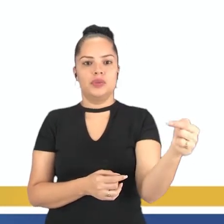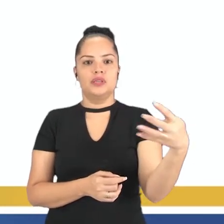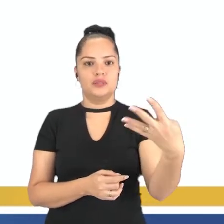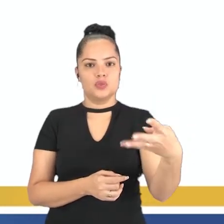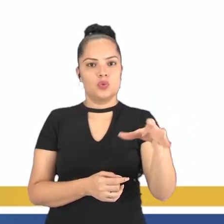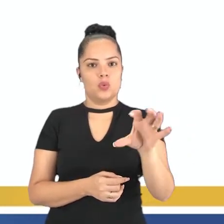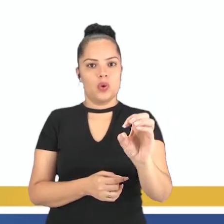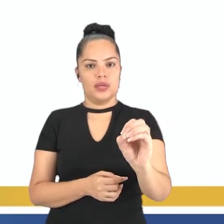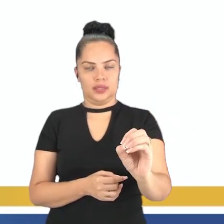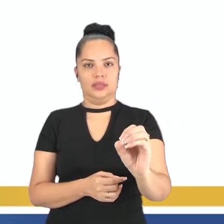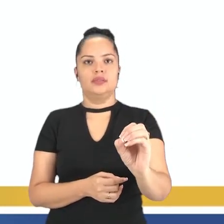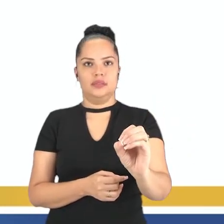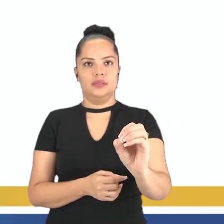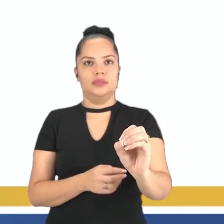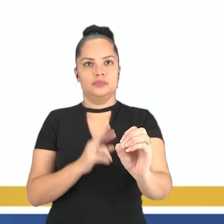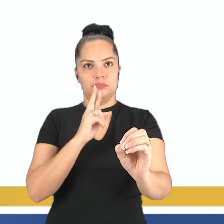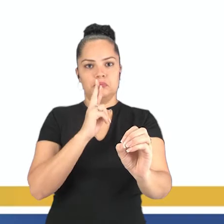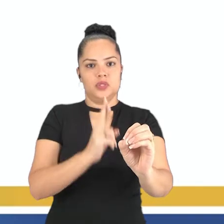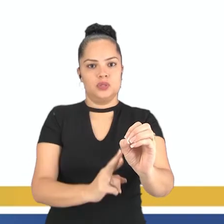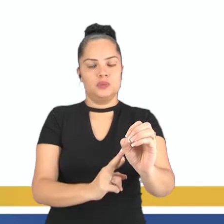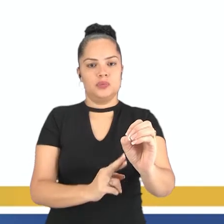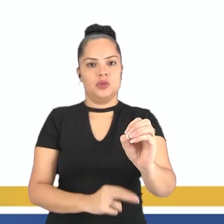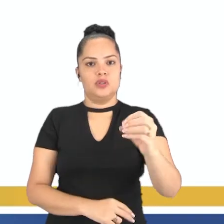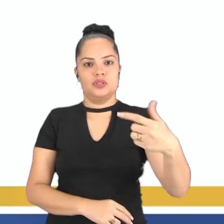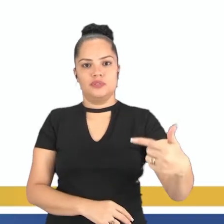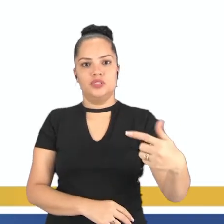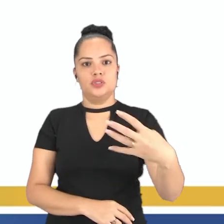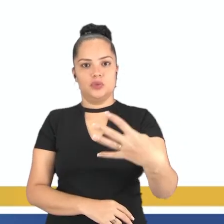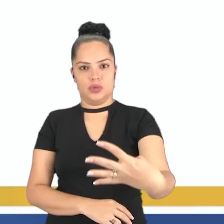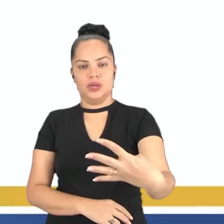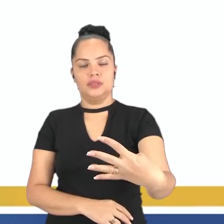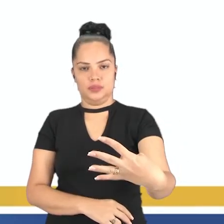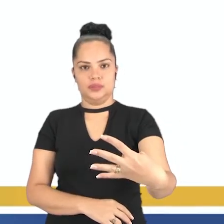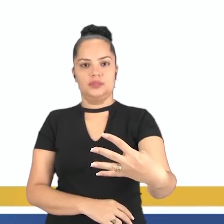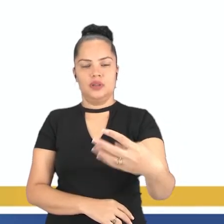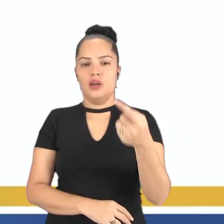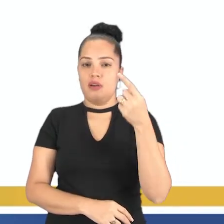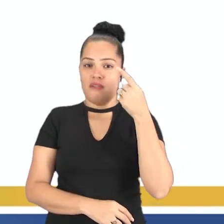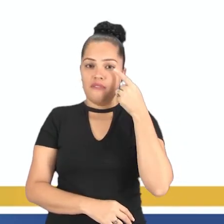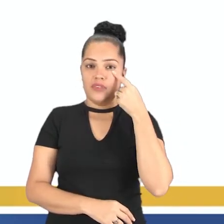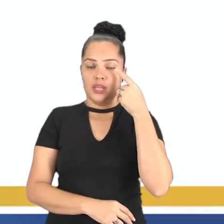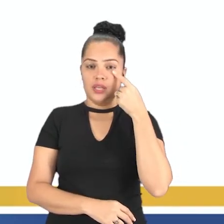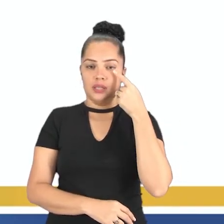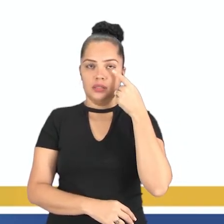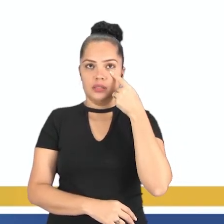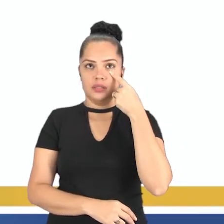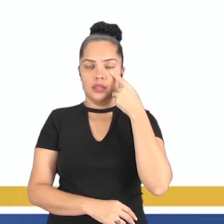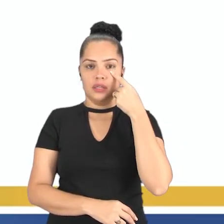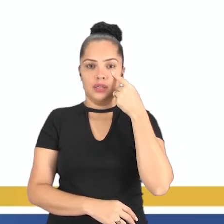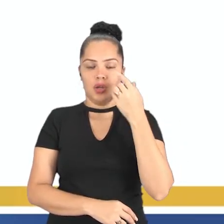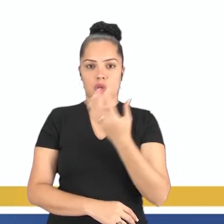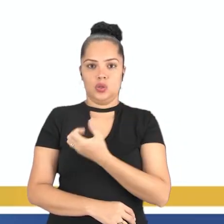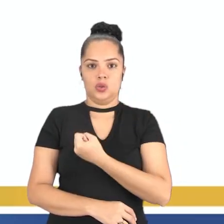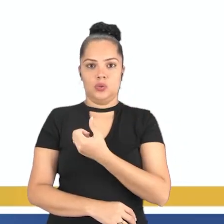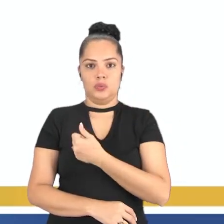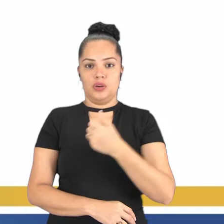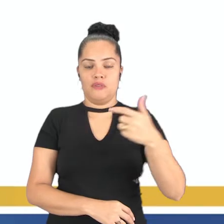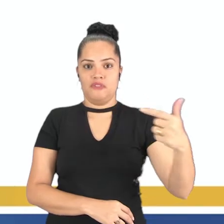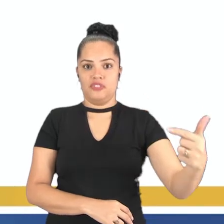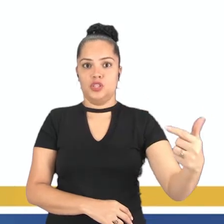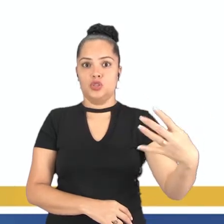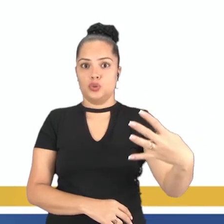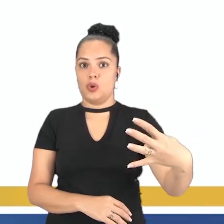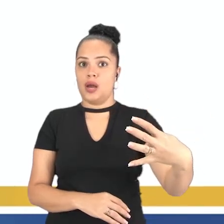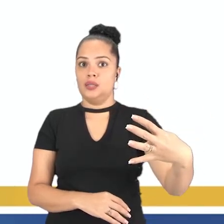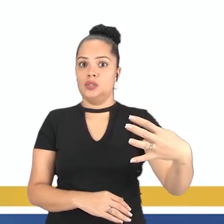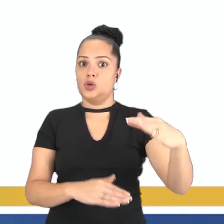64 menos 40, que vai dar 24. Observe, pessoal, que 24 ele é